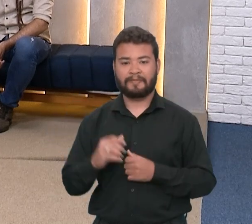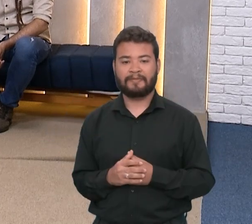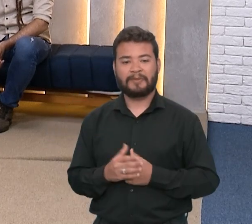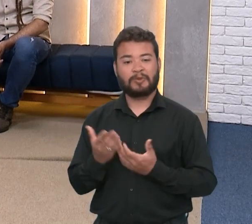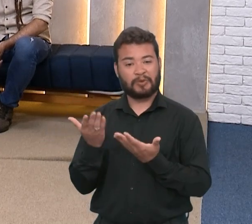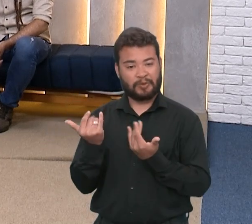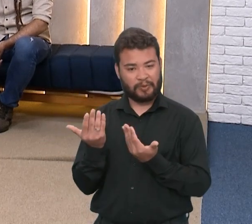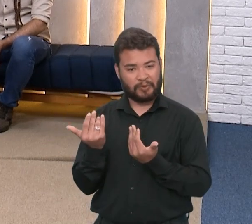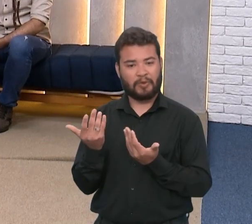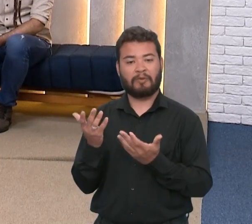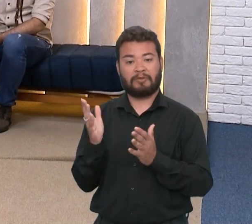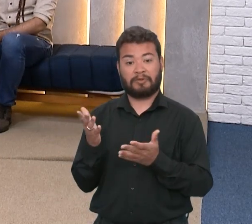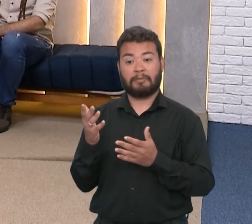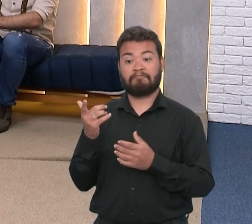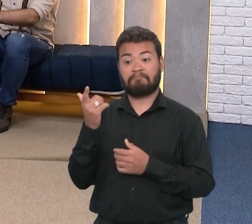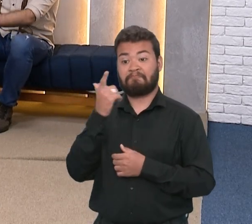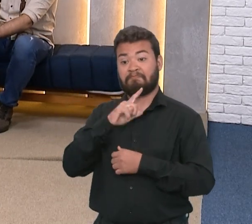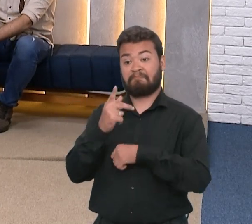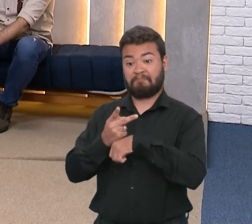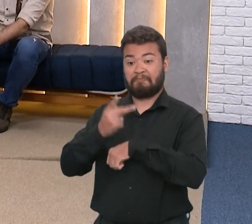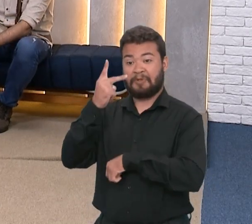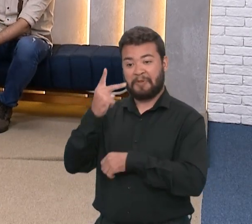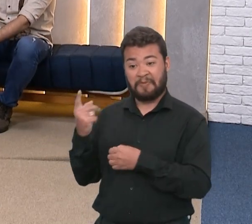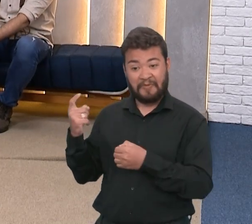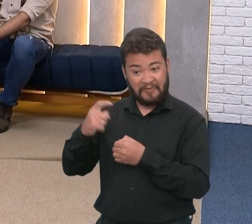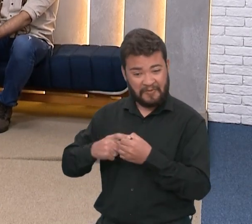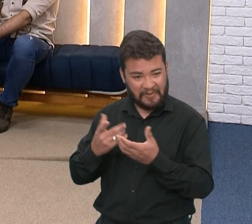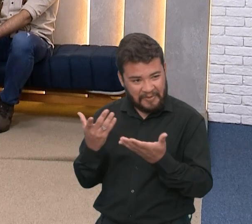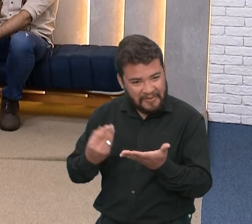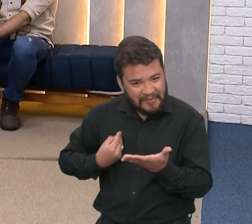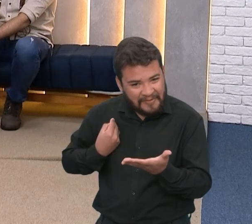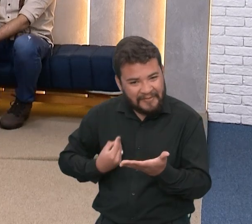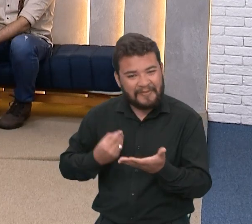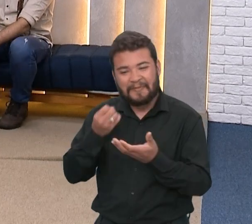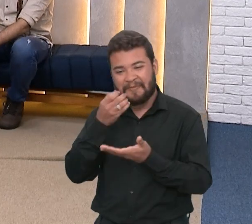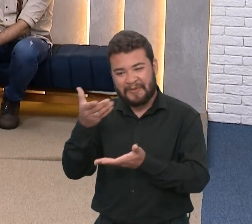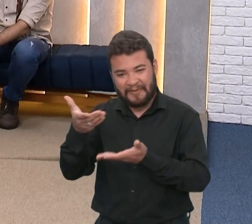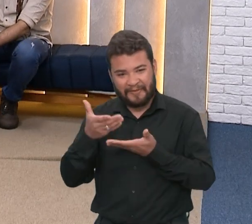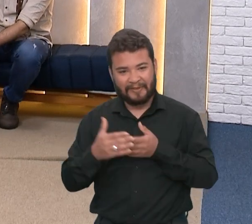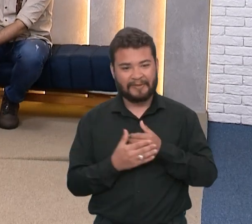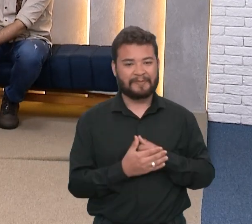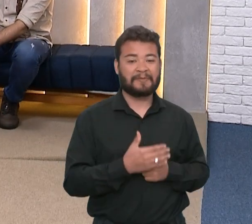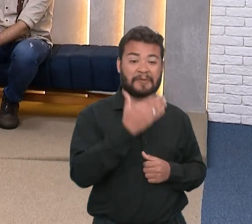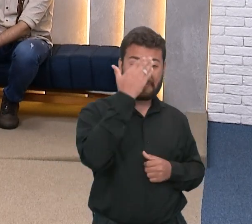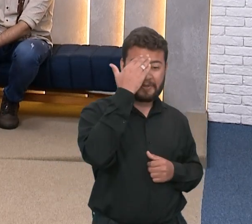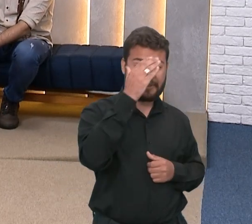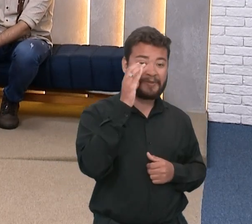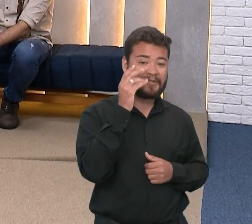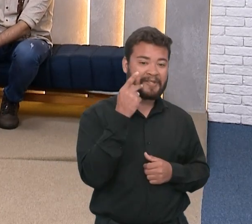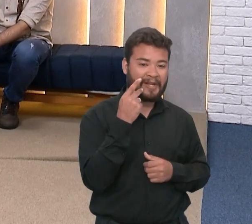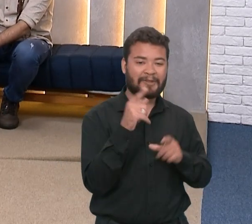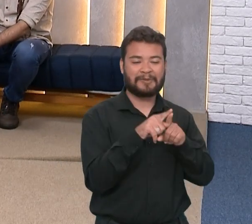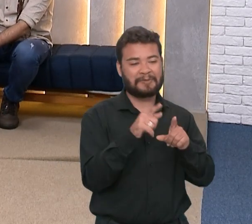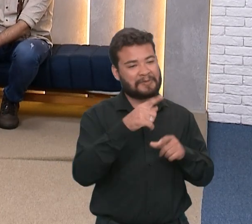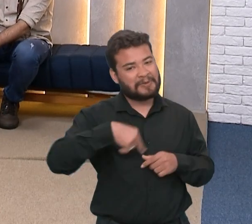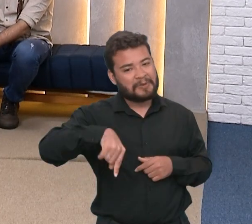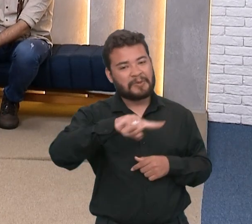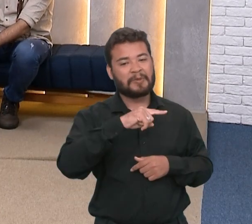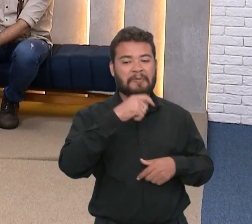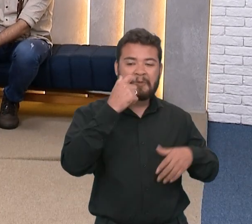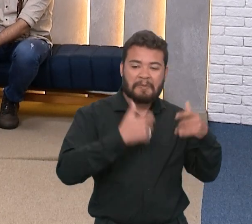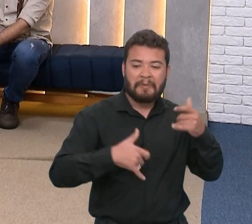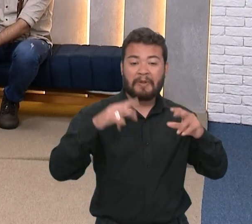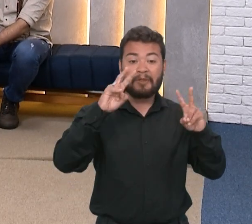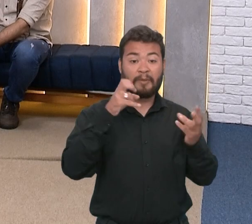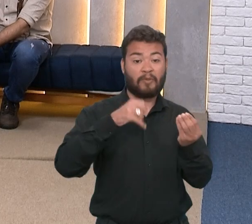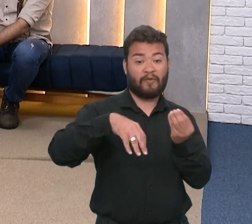micologista, premiadíssimo, está aqui de volta com a gente. Seja muito bem-vindo, professor. Obrigado, Cássio. Obrigado a todos nós que hoje vamos conversar um pouco sobre os fungos